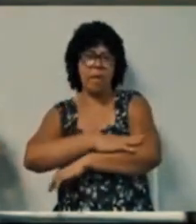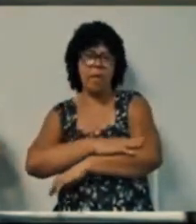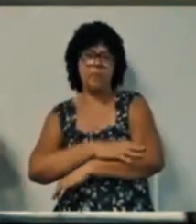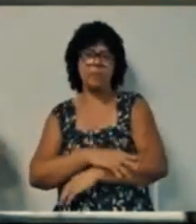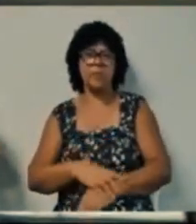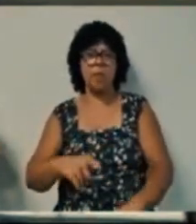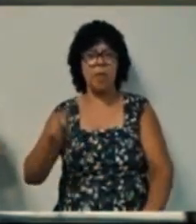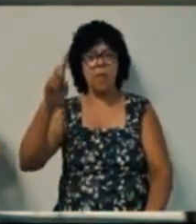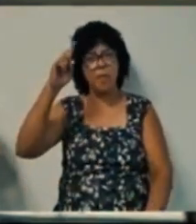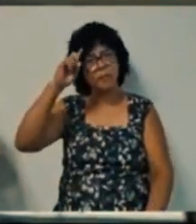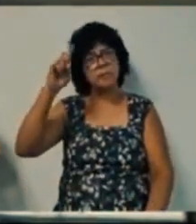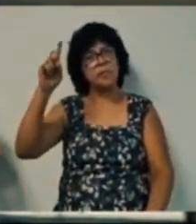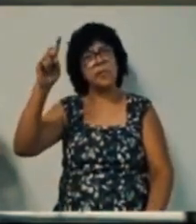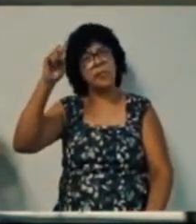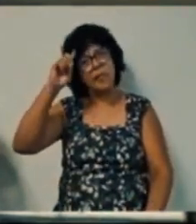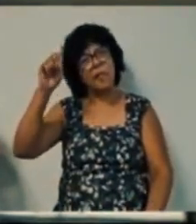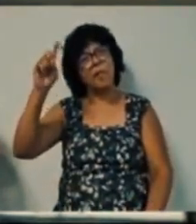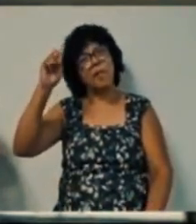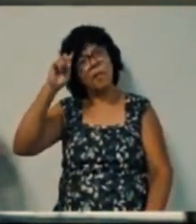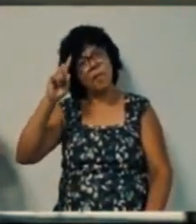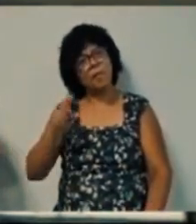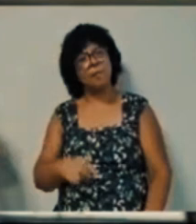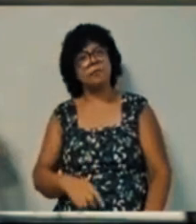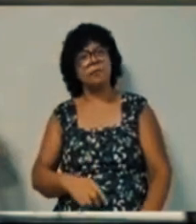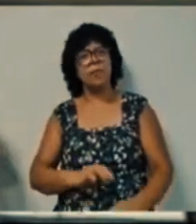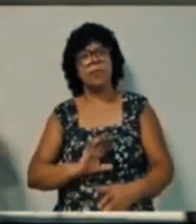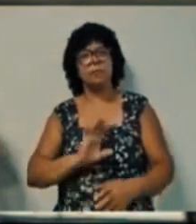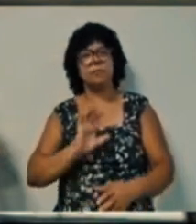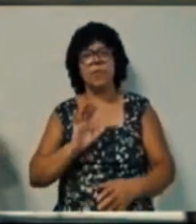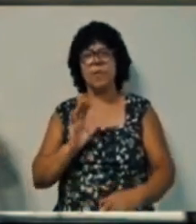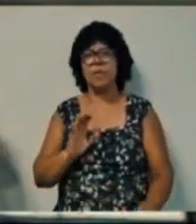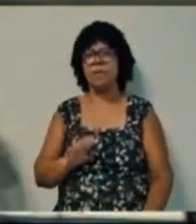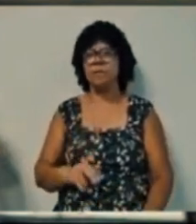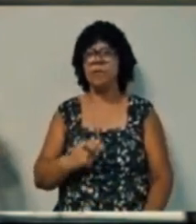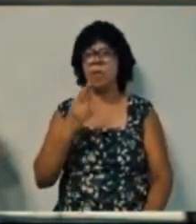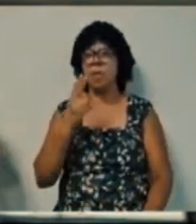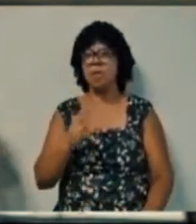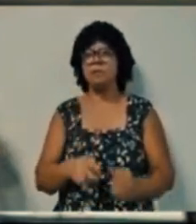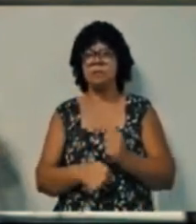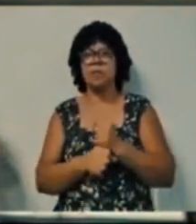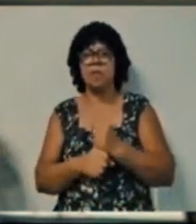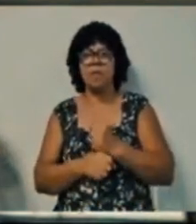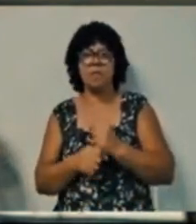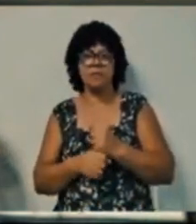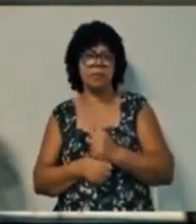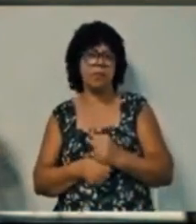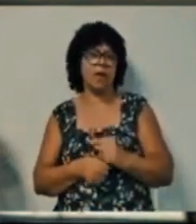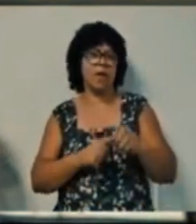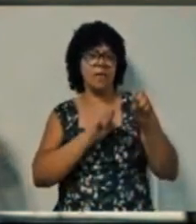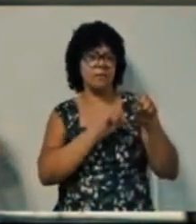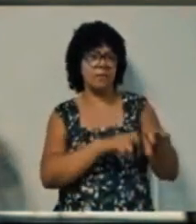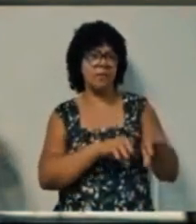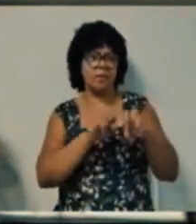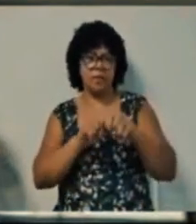aquela multidão, ensino da palavra e proclamação da palavra.